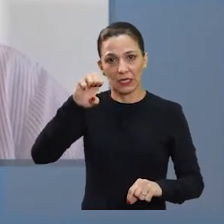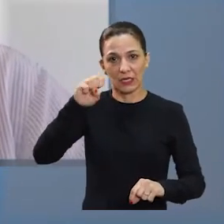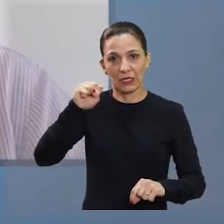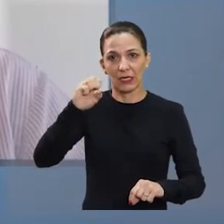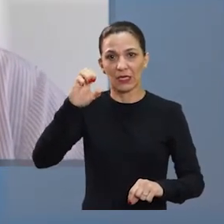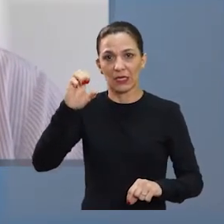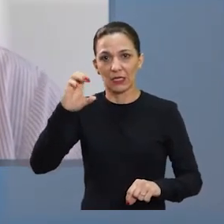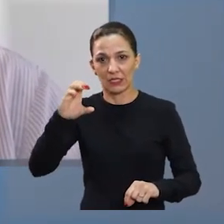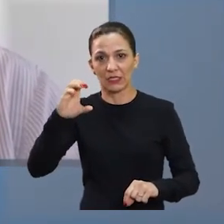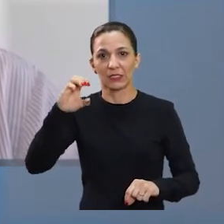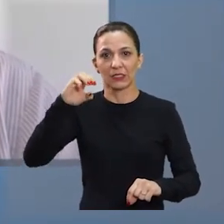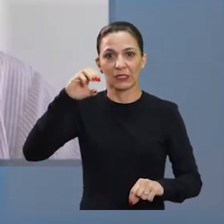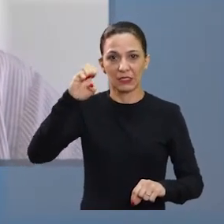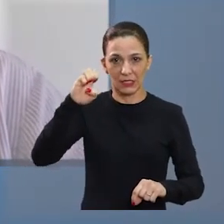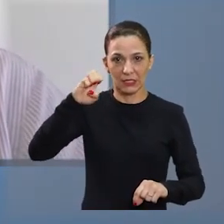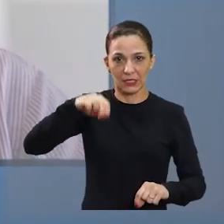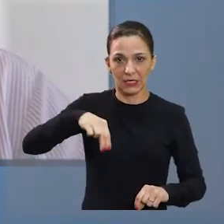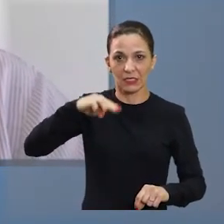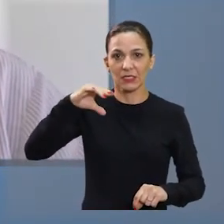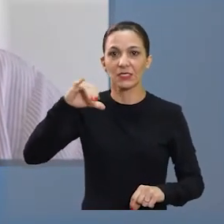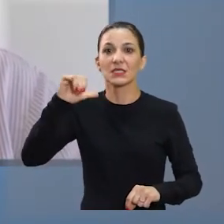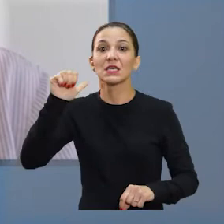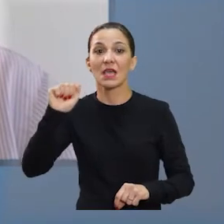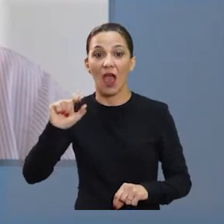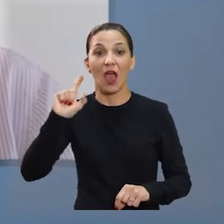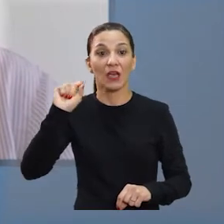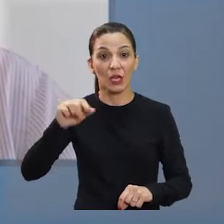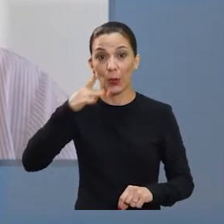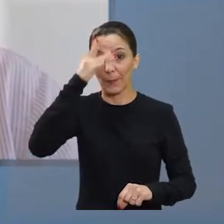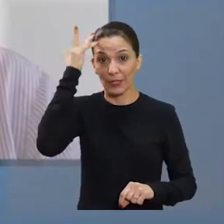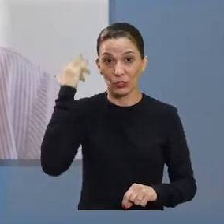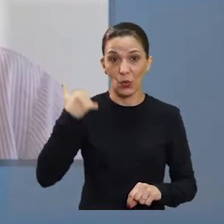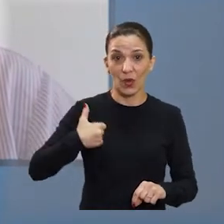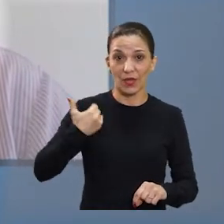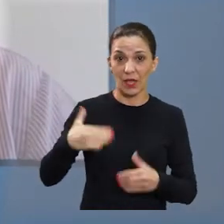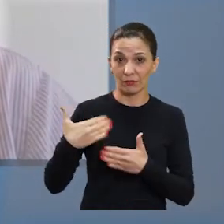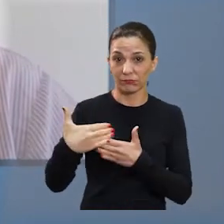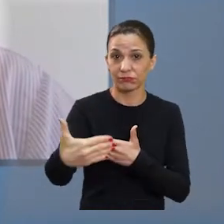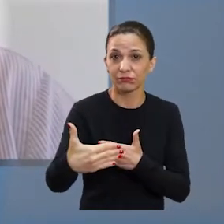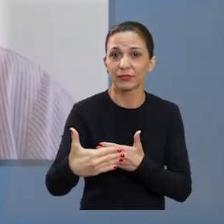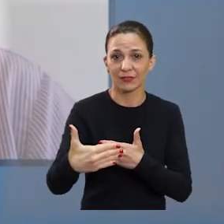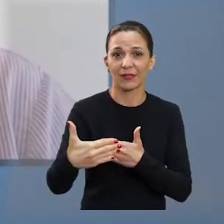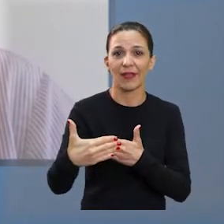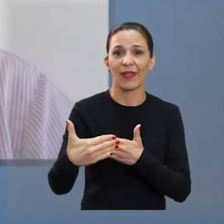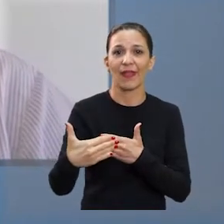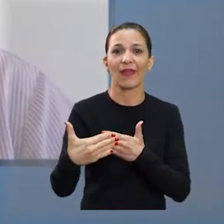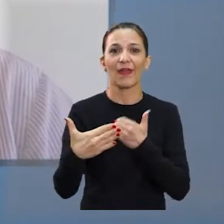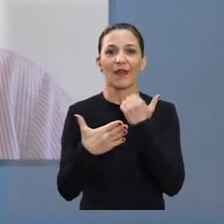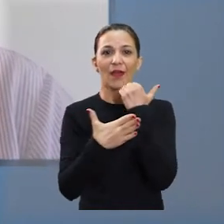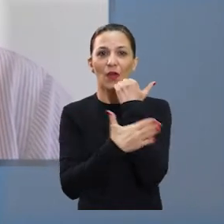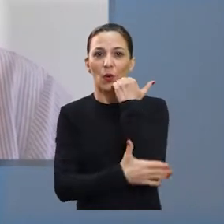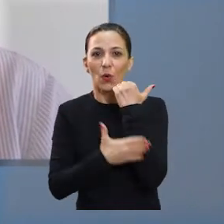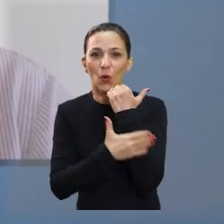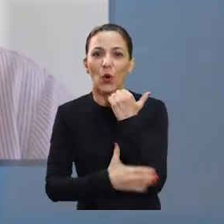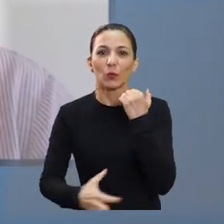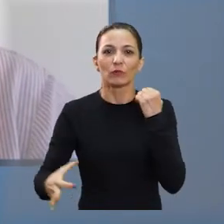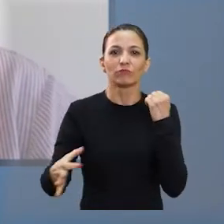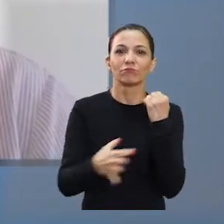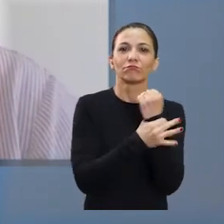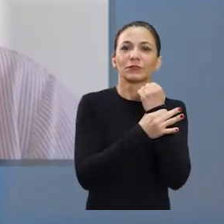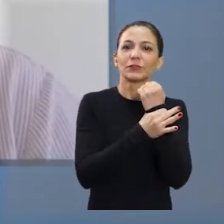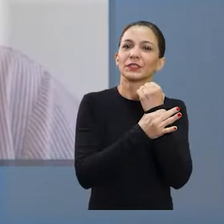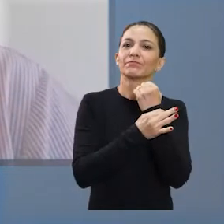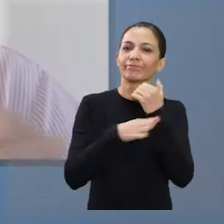com a idade. Porque isso se chama imunossenescência. Então, é a capacidade de